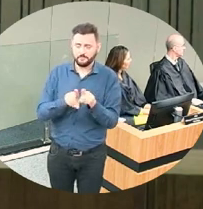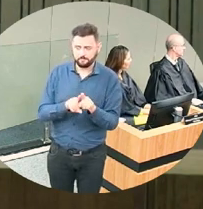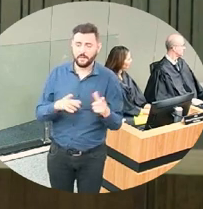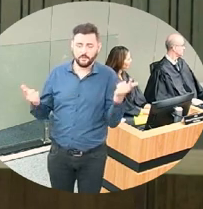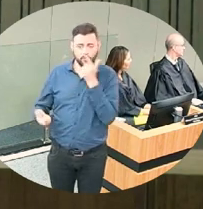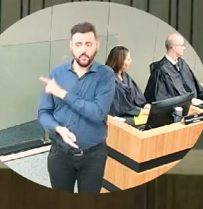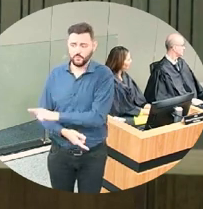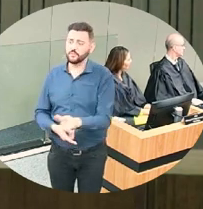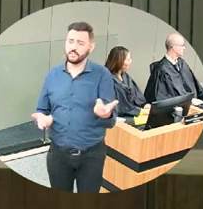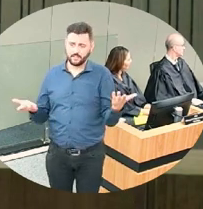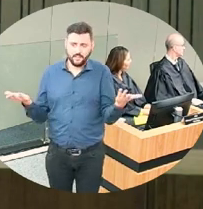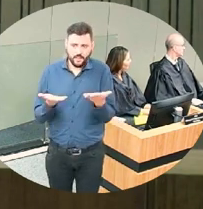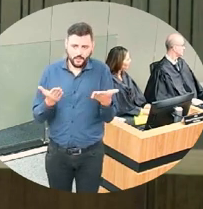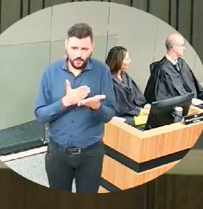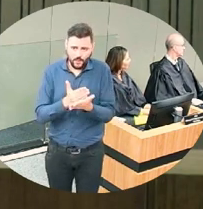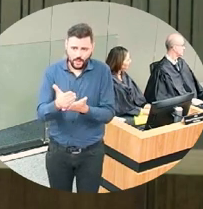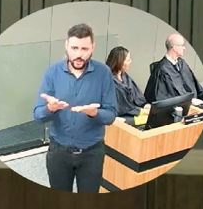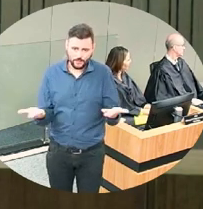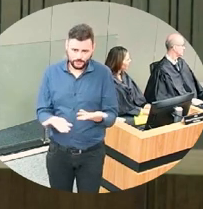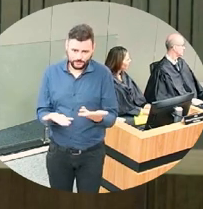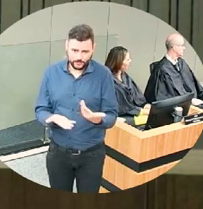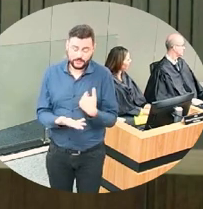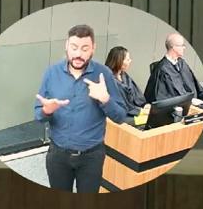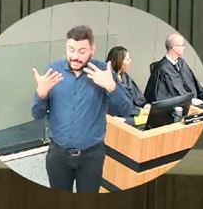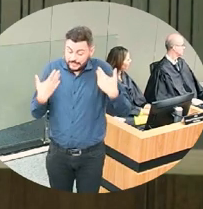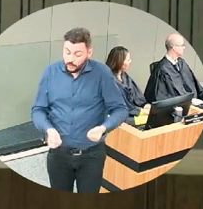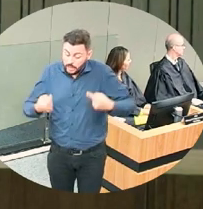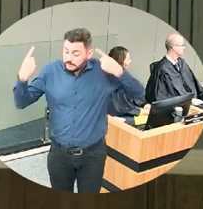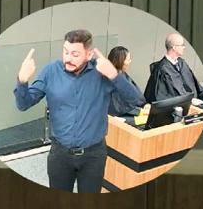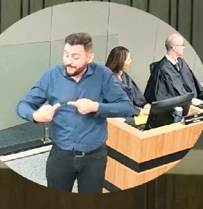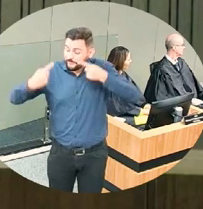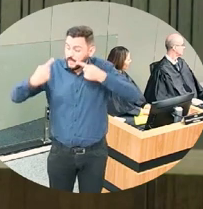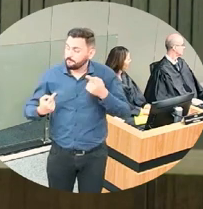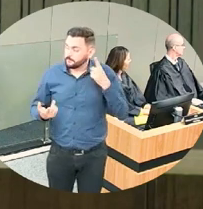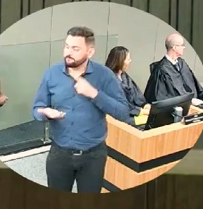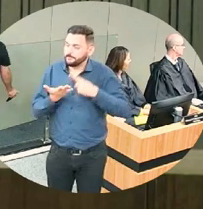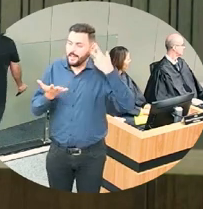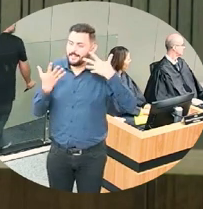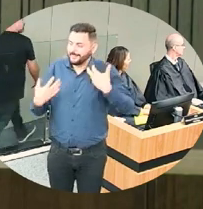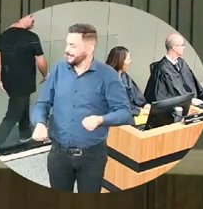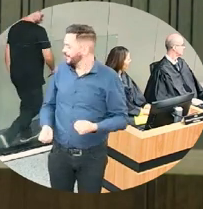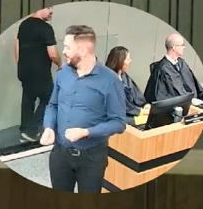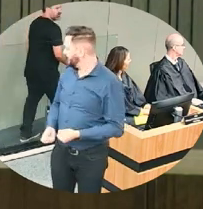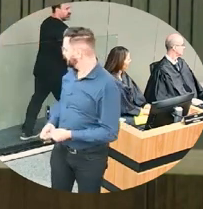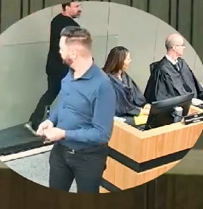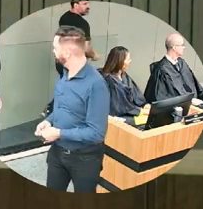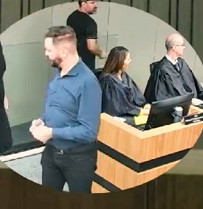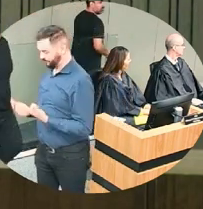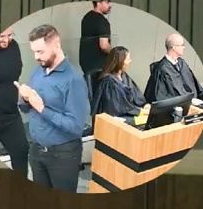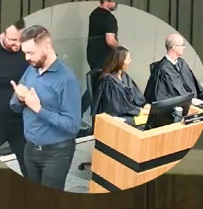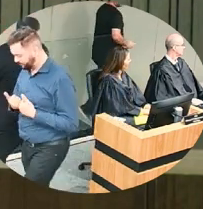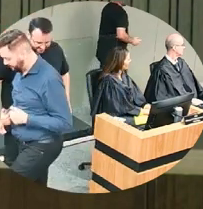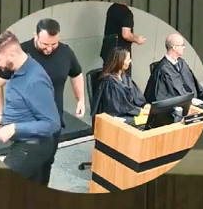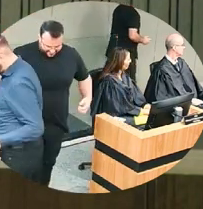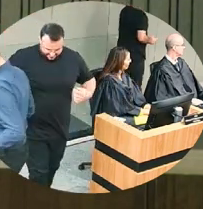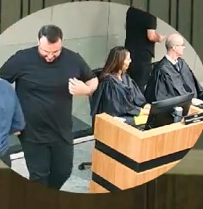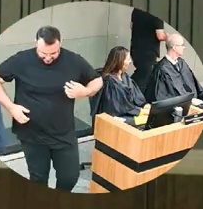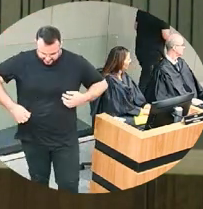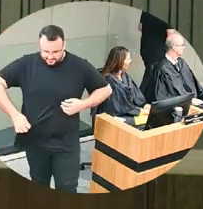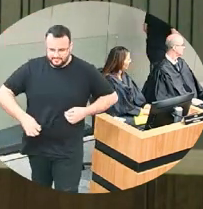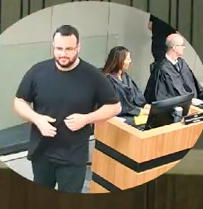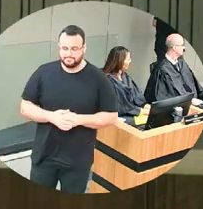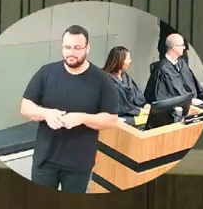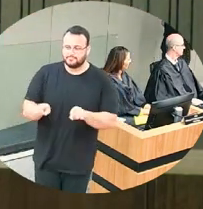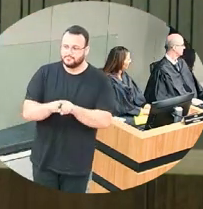qual ainda recente na corte igualmente aceitou o desafio de zelar pelos desígnios da nossa jurisdição de primeiro grau